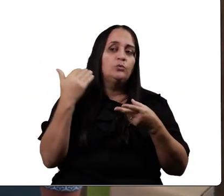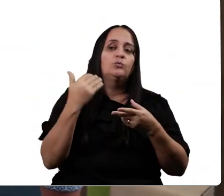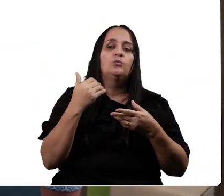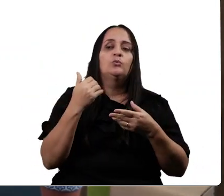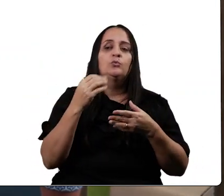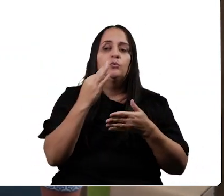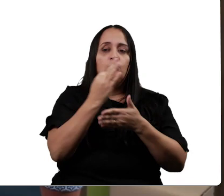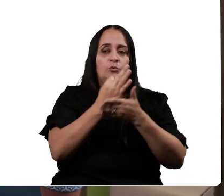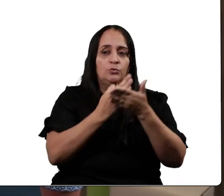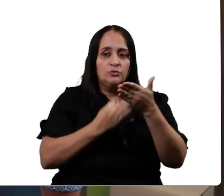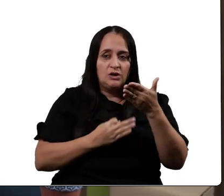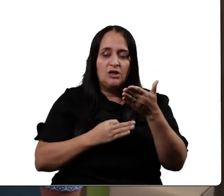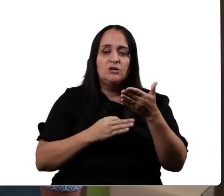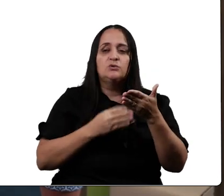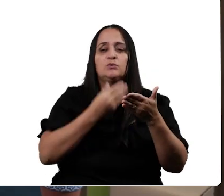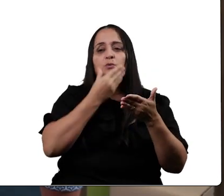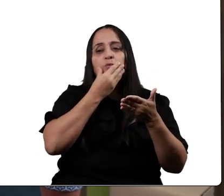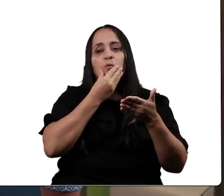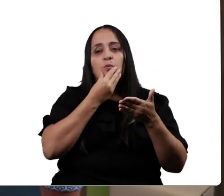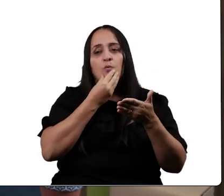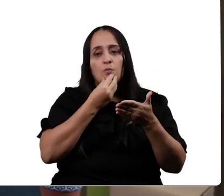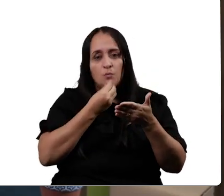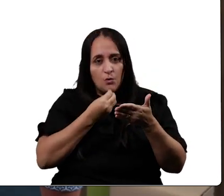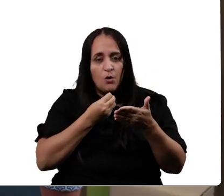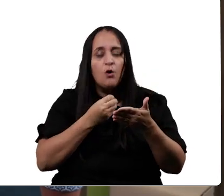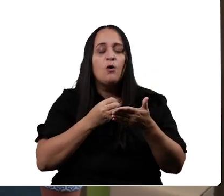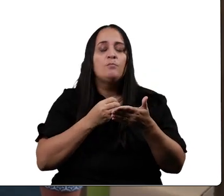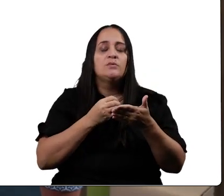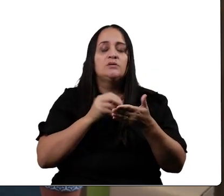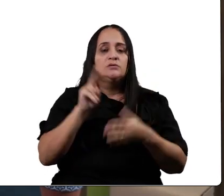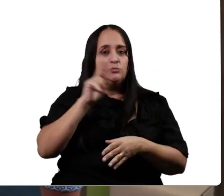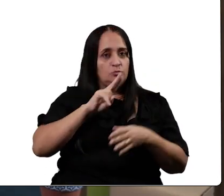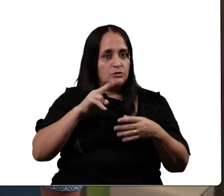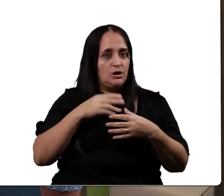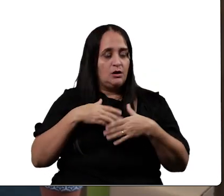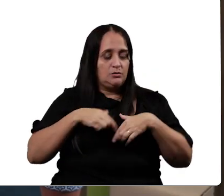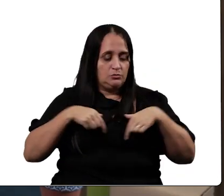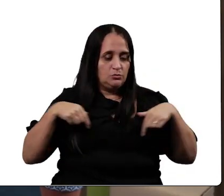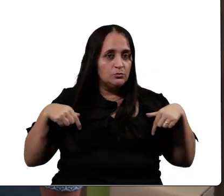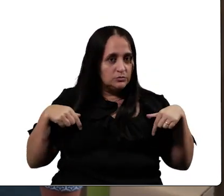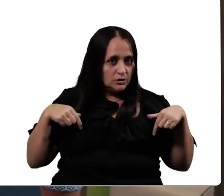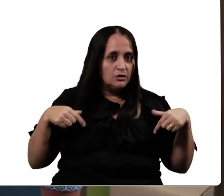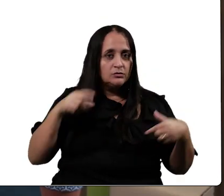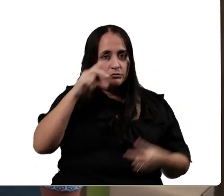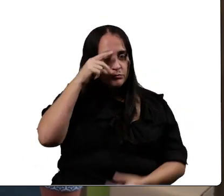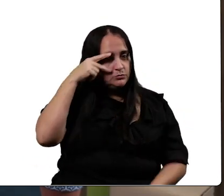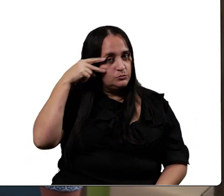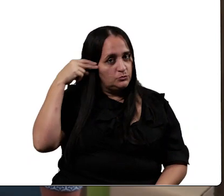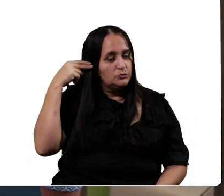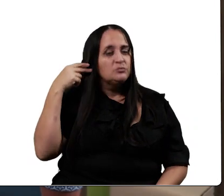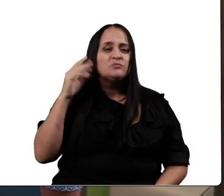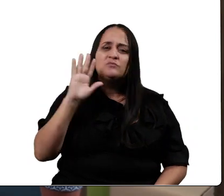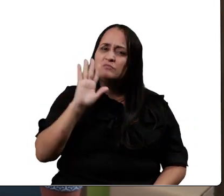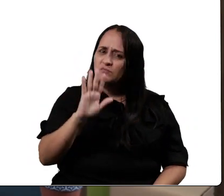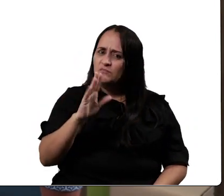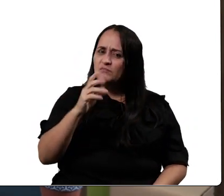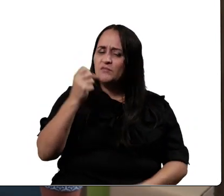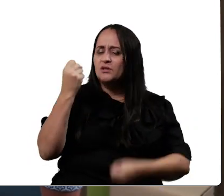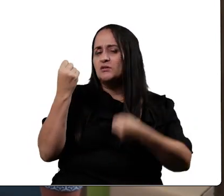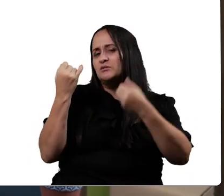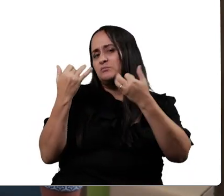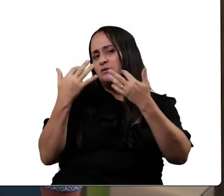número 1, é o jogador, né, que foi flagrado usando o sutiã. Os dois textos, eles narravam o